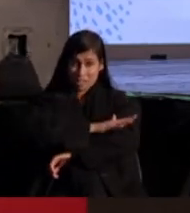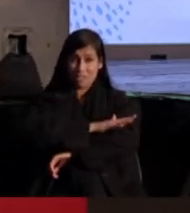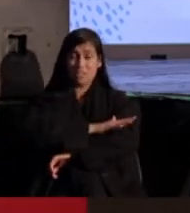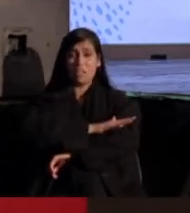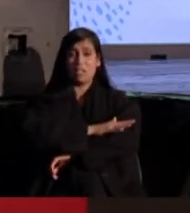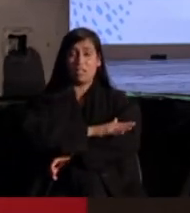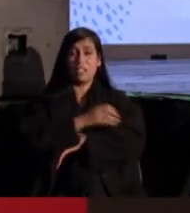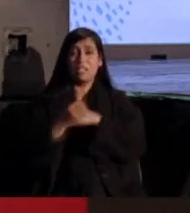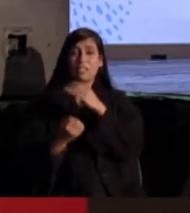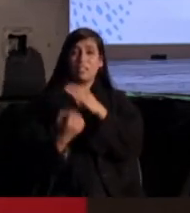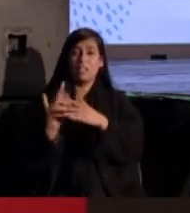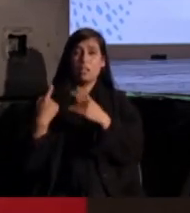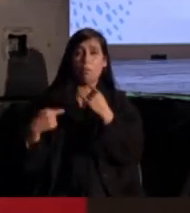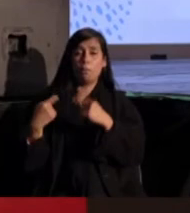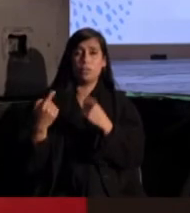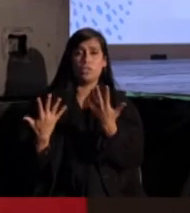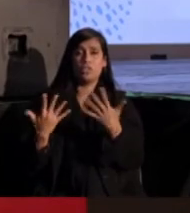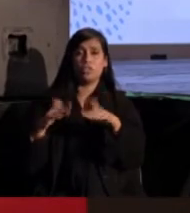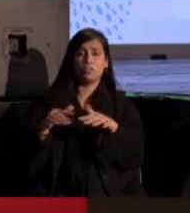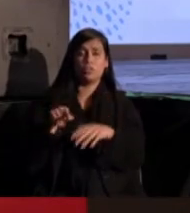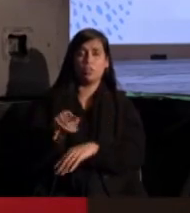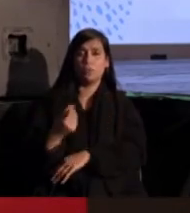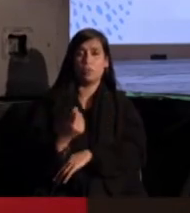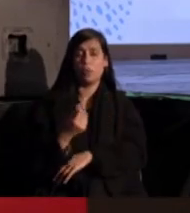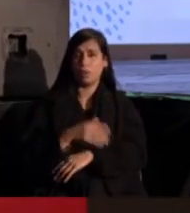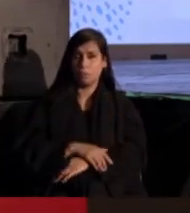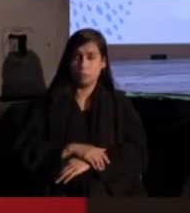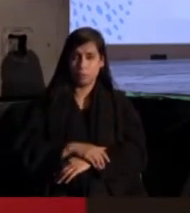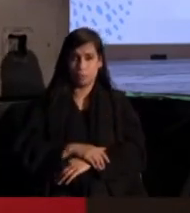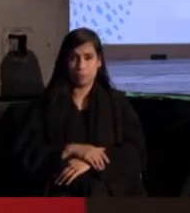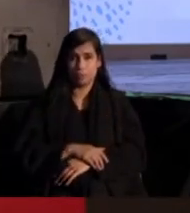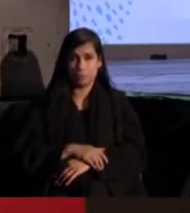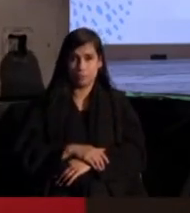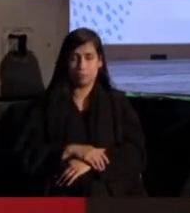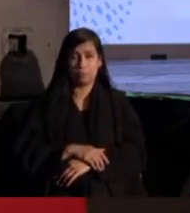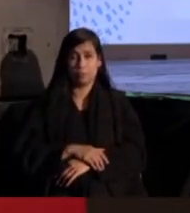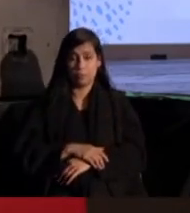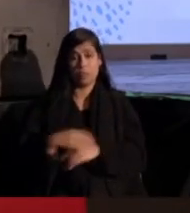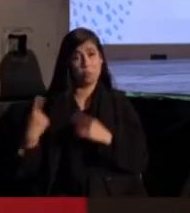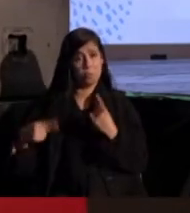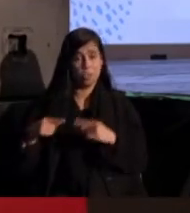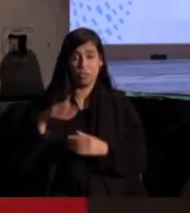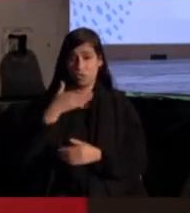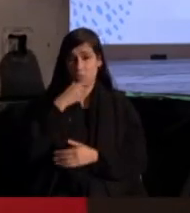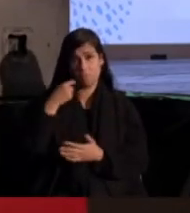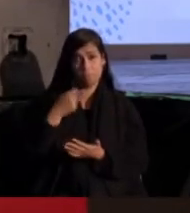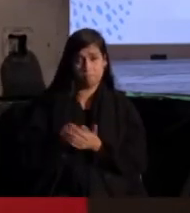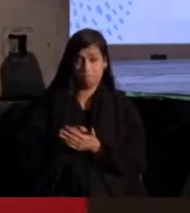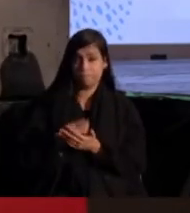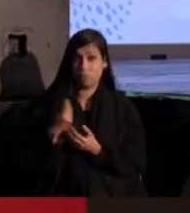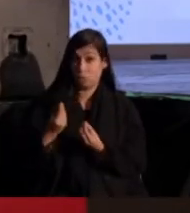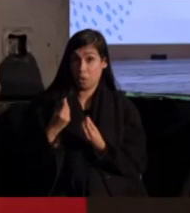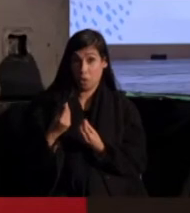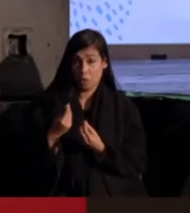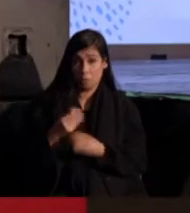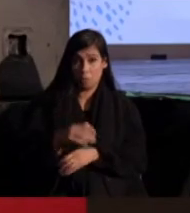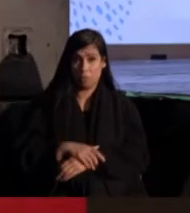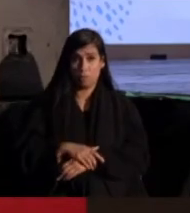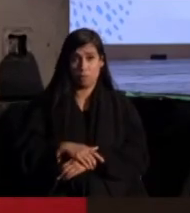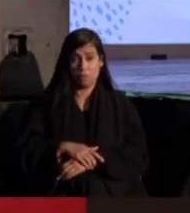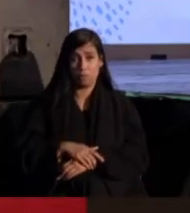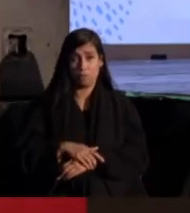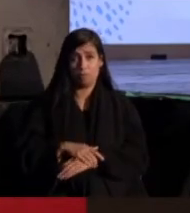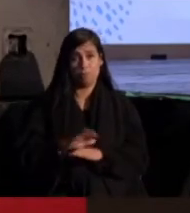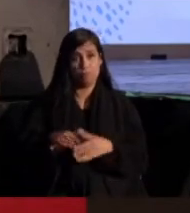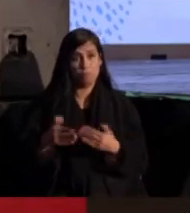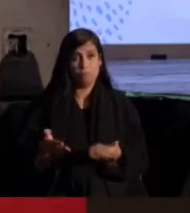ou políticas que não fossem políticas racistas, ou políticas sexistas, ou políticas machistas. Esse Estado só pode ser o que ele é.